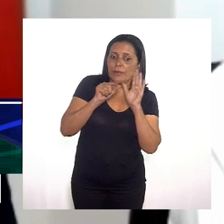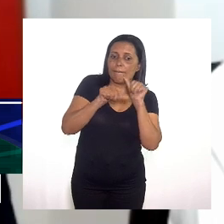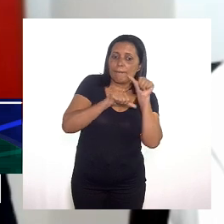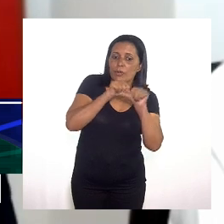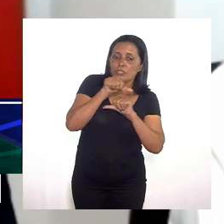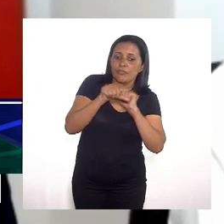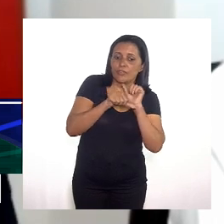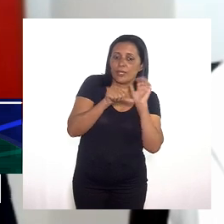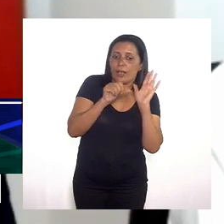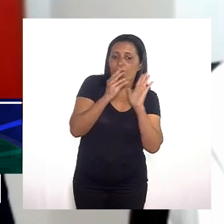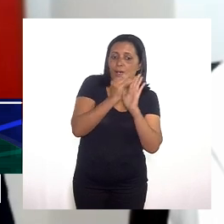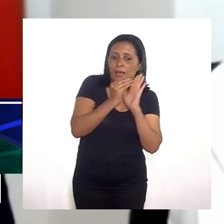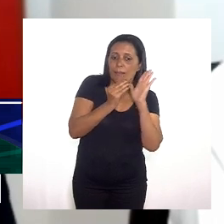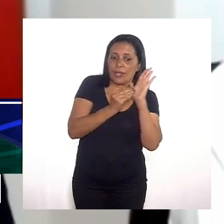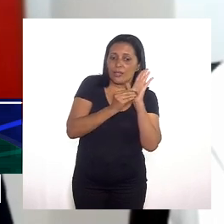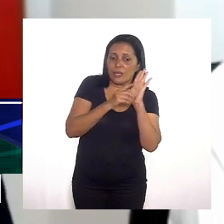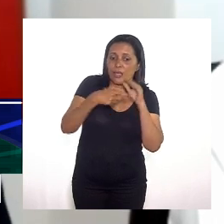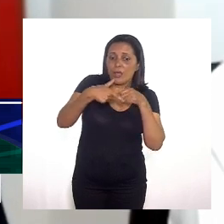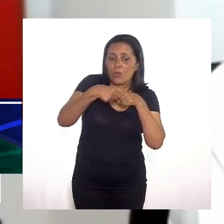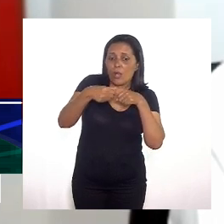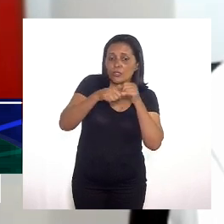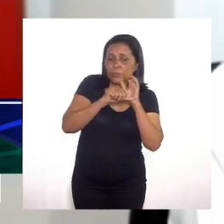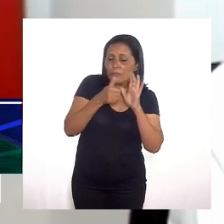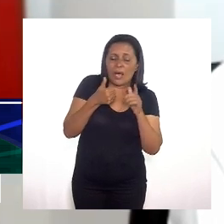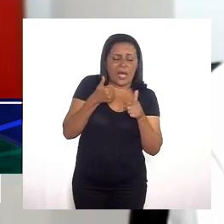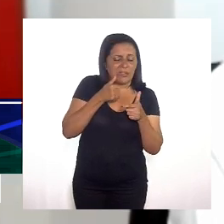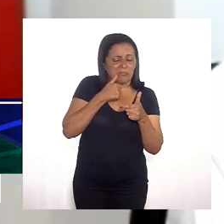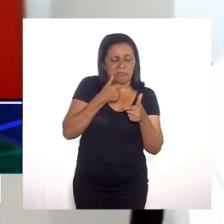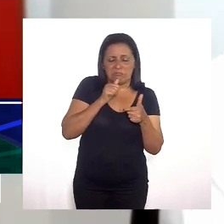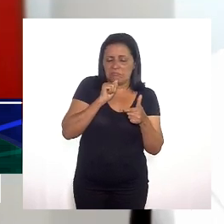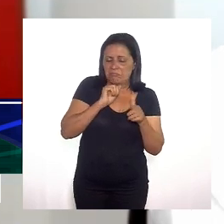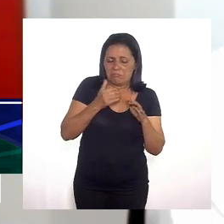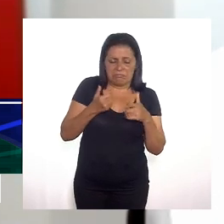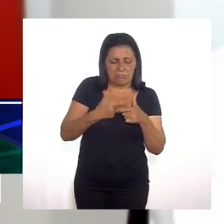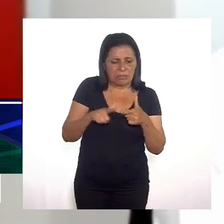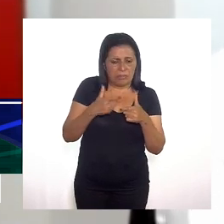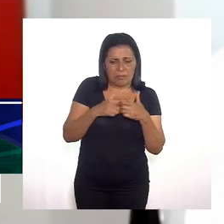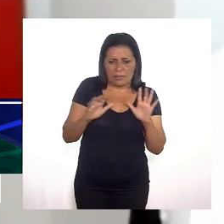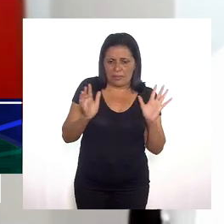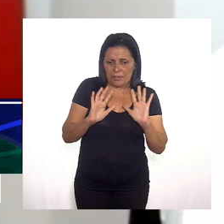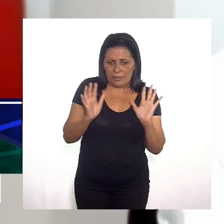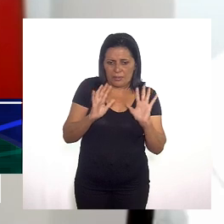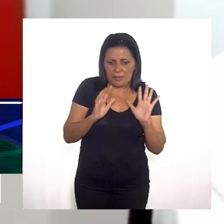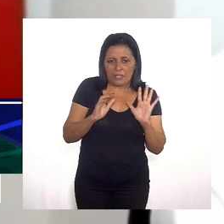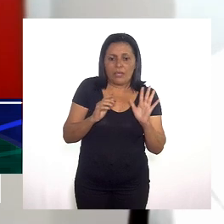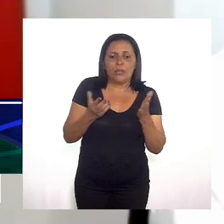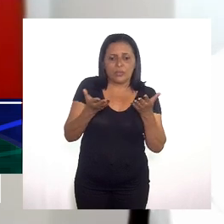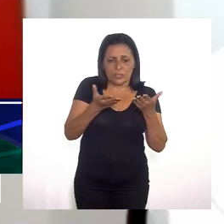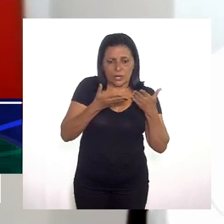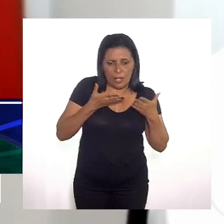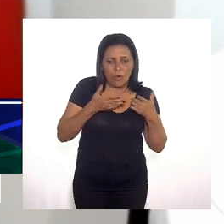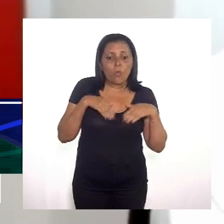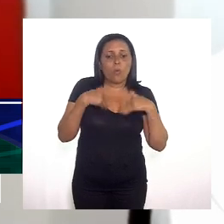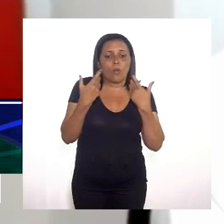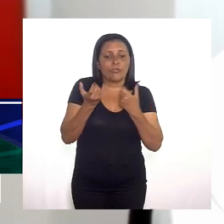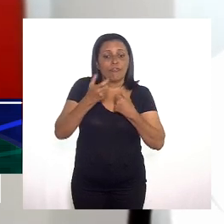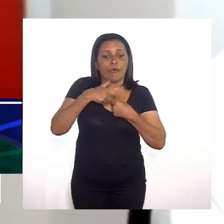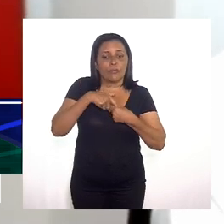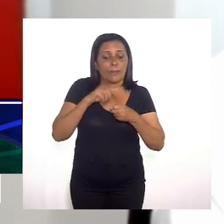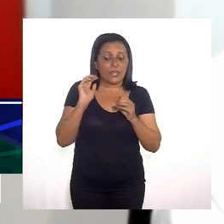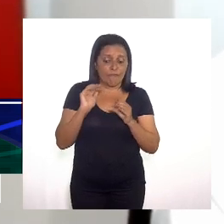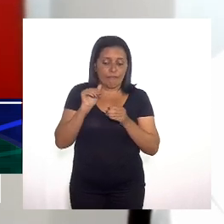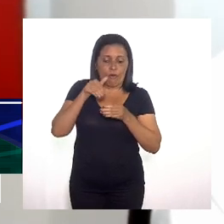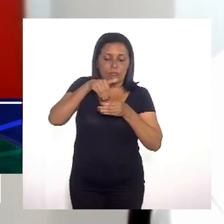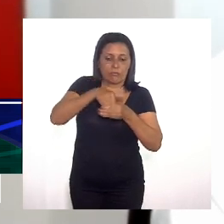modificar a emenda e o artigo 1º, mas sem problema nenhum. Eu remeto e trago assim que nós